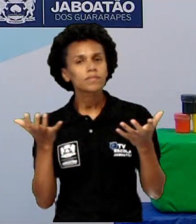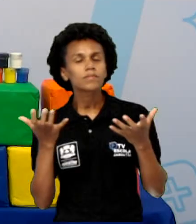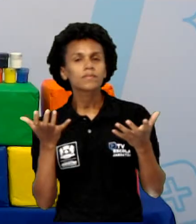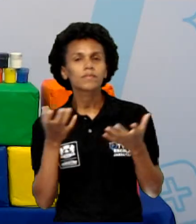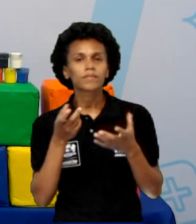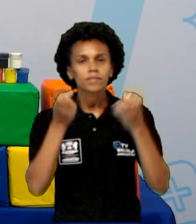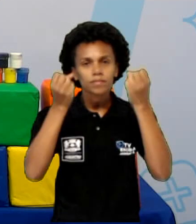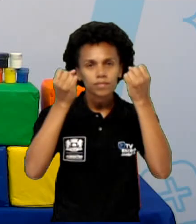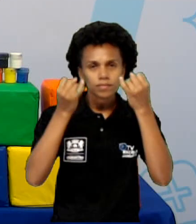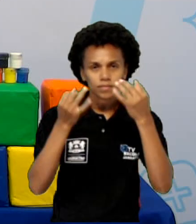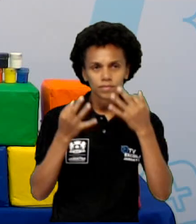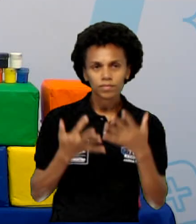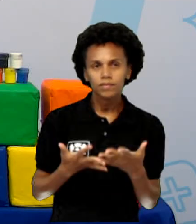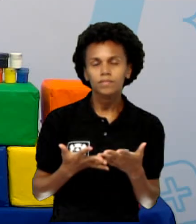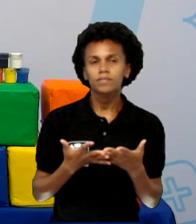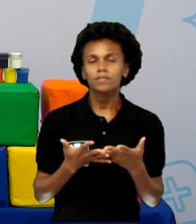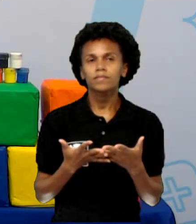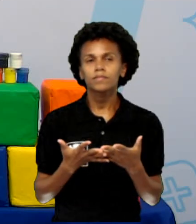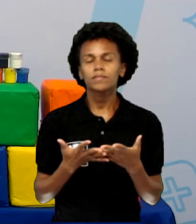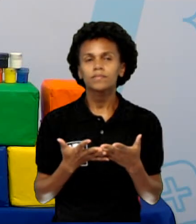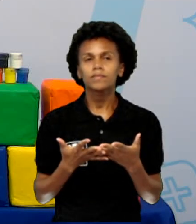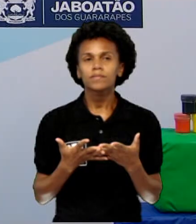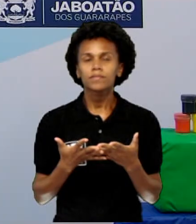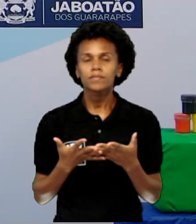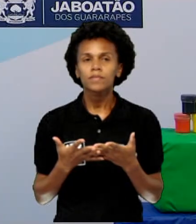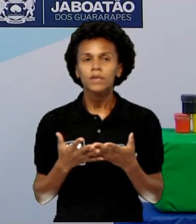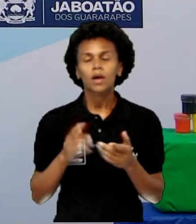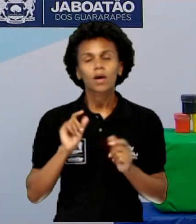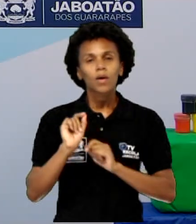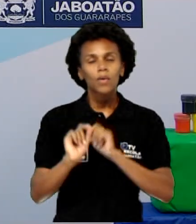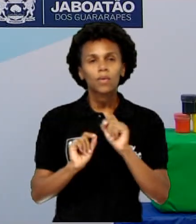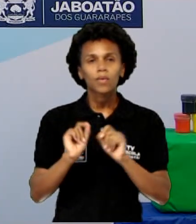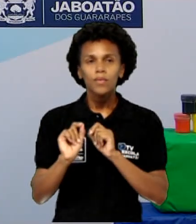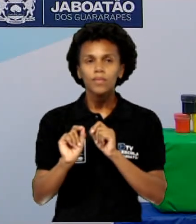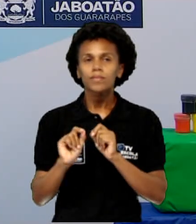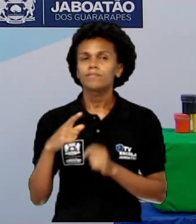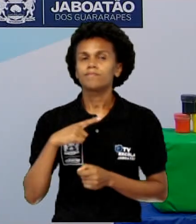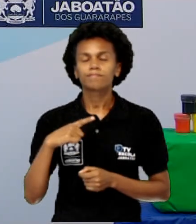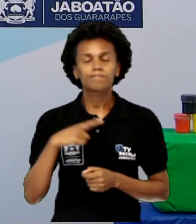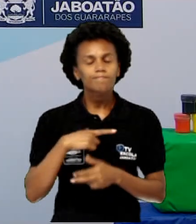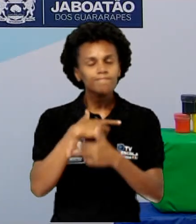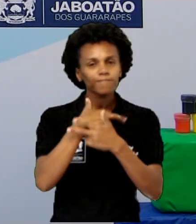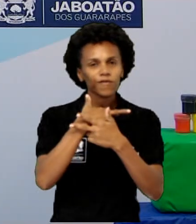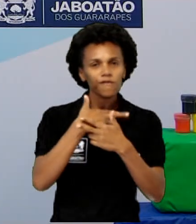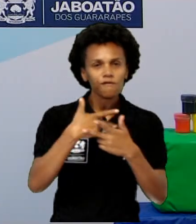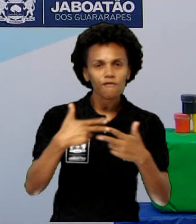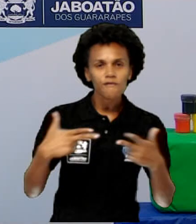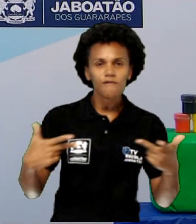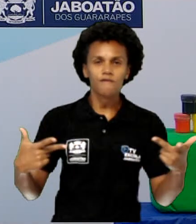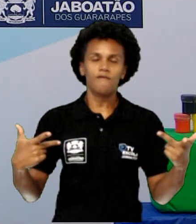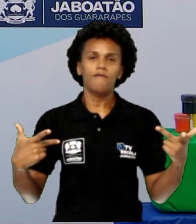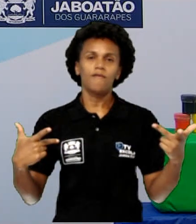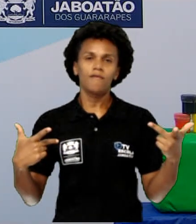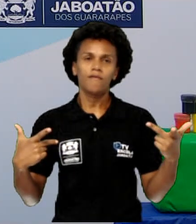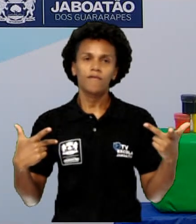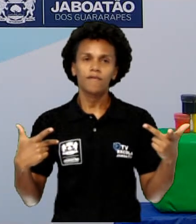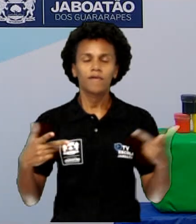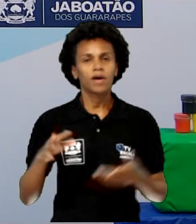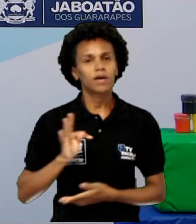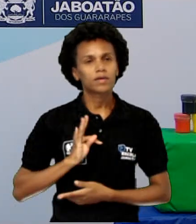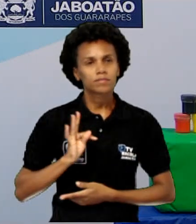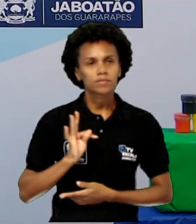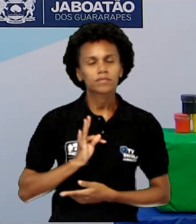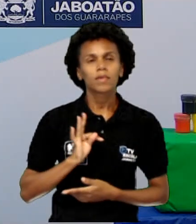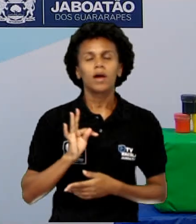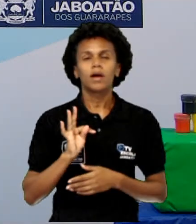que a gente viu algumas artes visuais aqui, existem diversas, viu, gente? Só que a aula da gente é curtinha, então a gente viu alguns tipos de artes